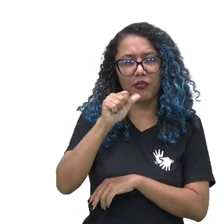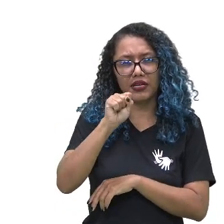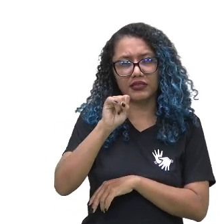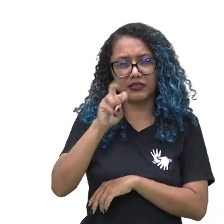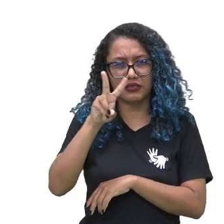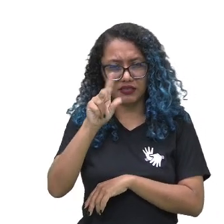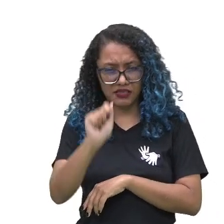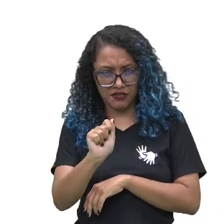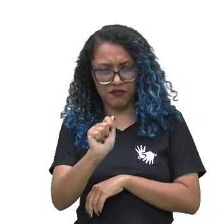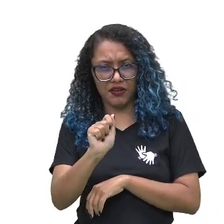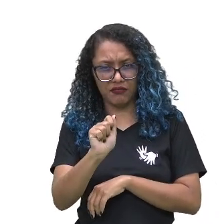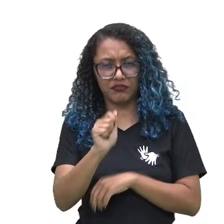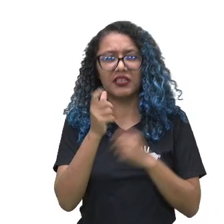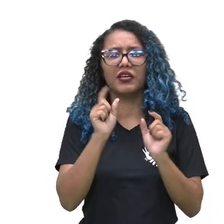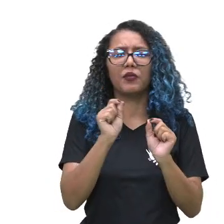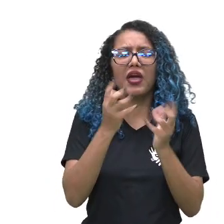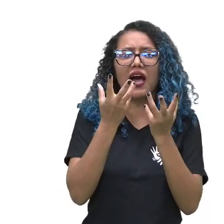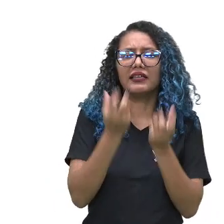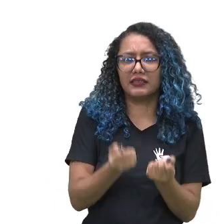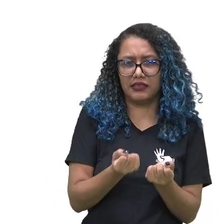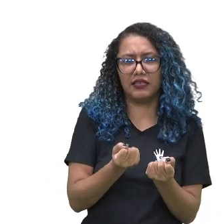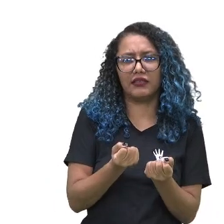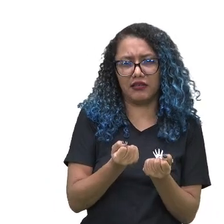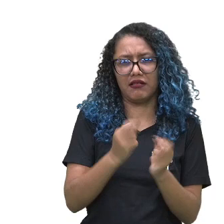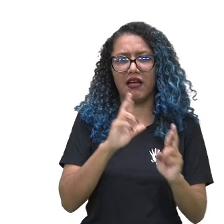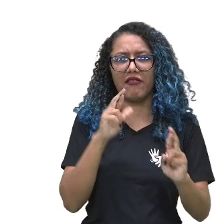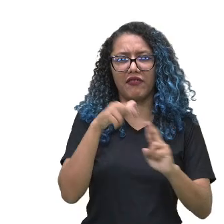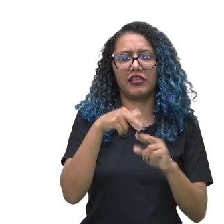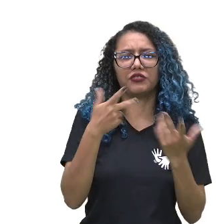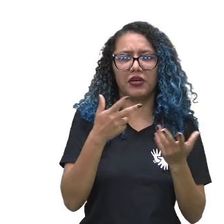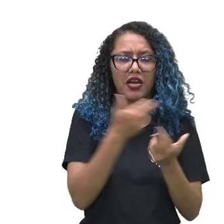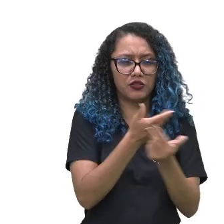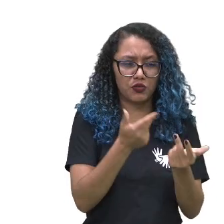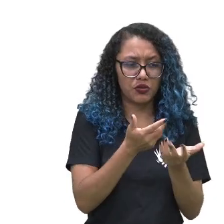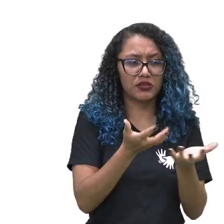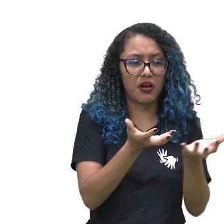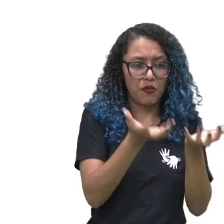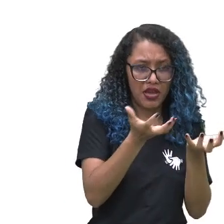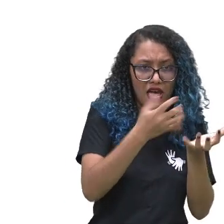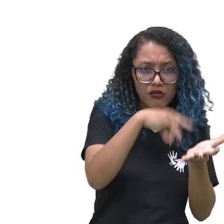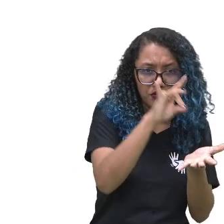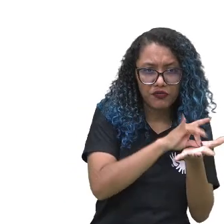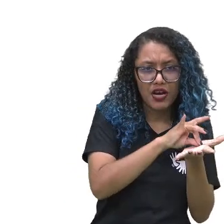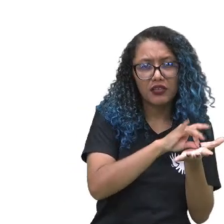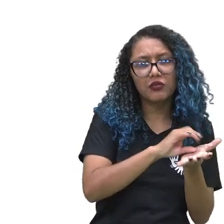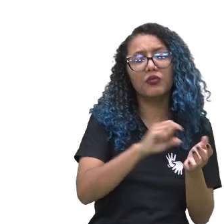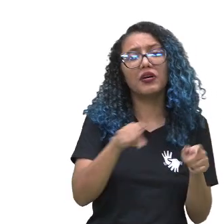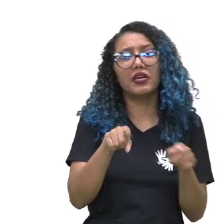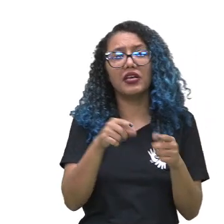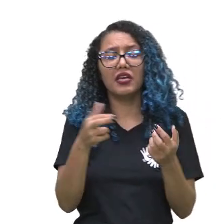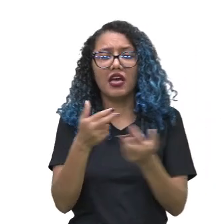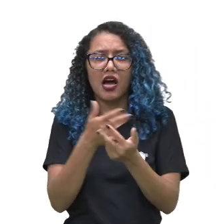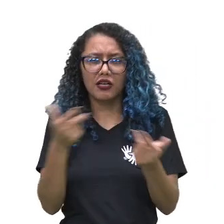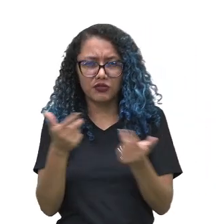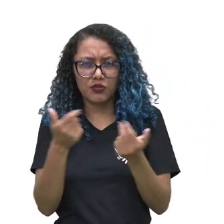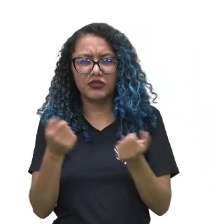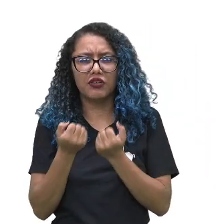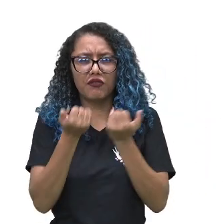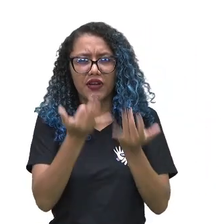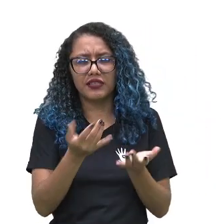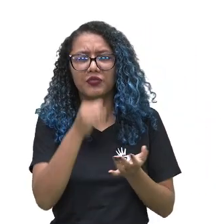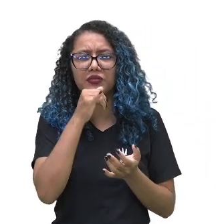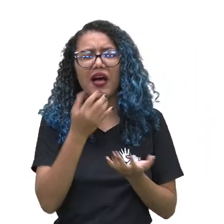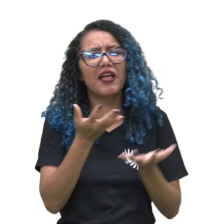queremos e o que nos é oferecido. Nós queremos aquilo que está sendo colocado, nós queremos aquele tipo de música, nós queremos aquele tipo de